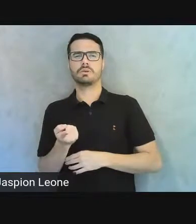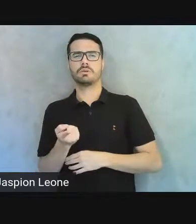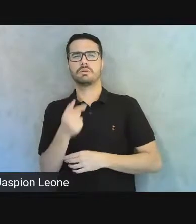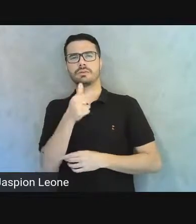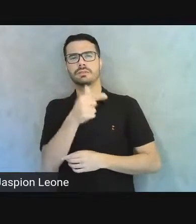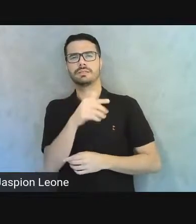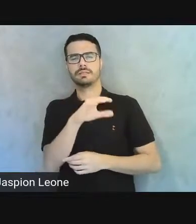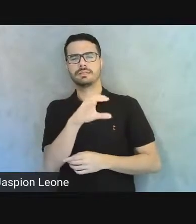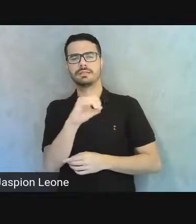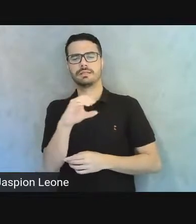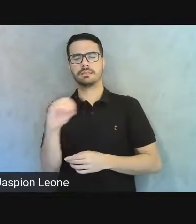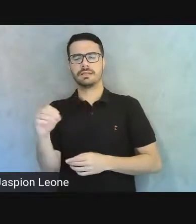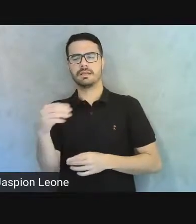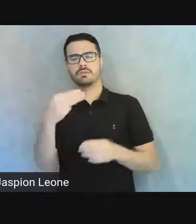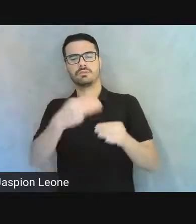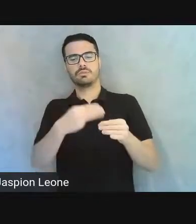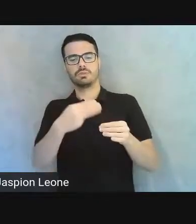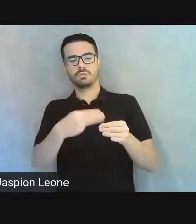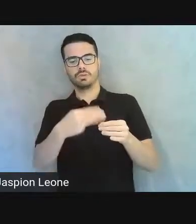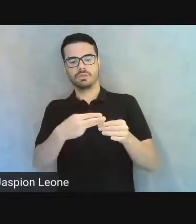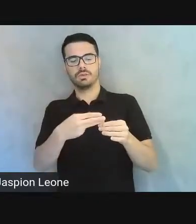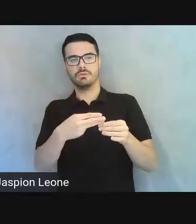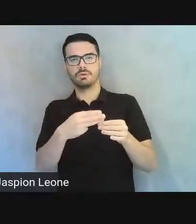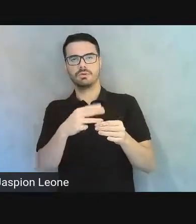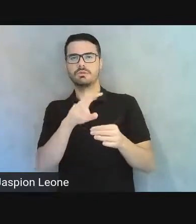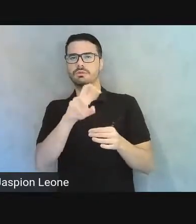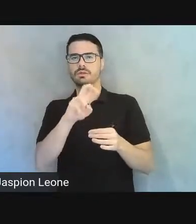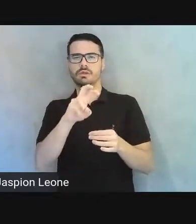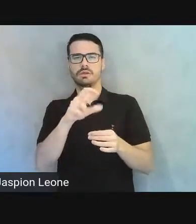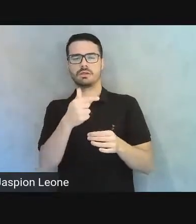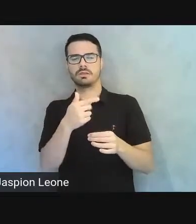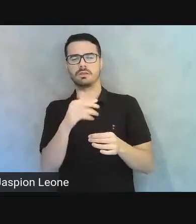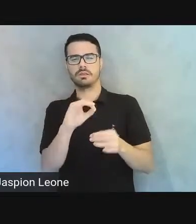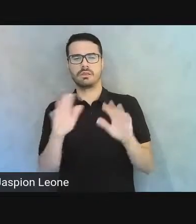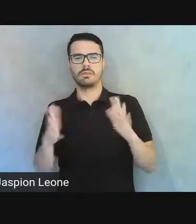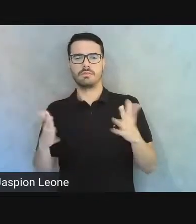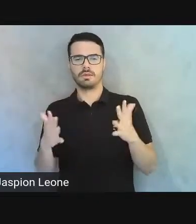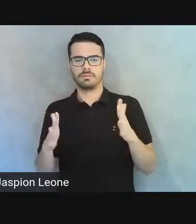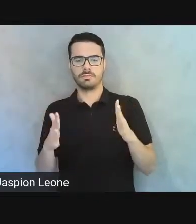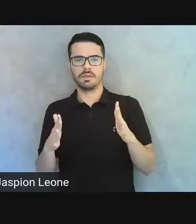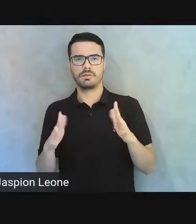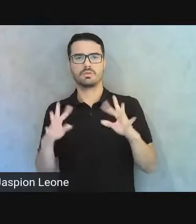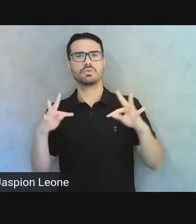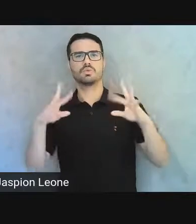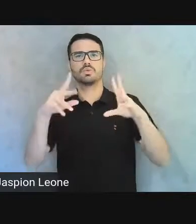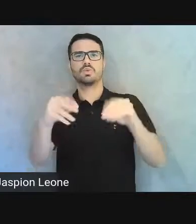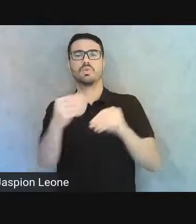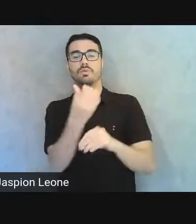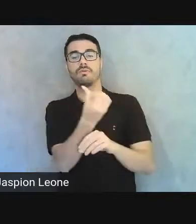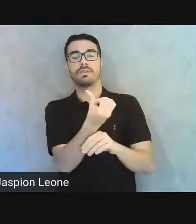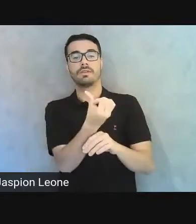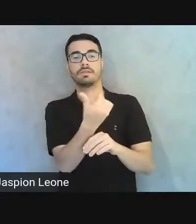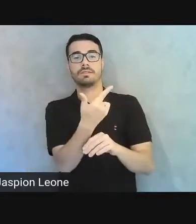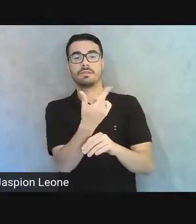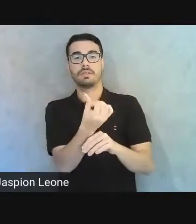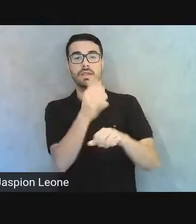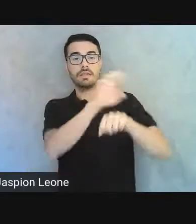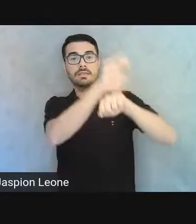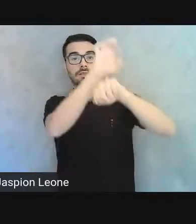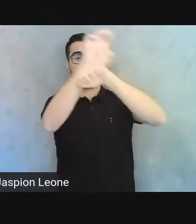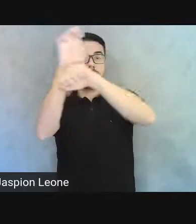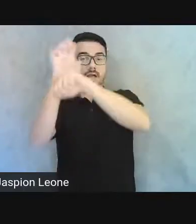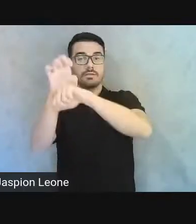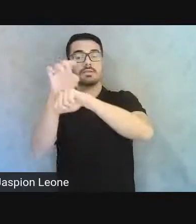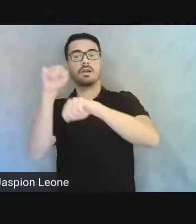5.700 municípios, 570, salvo engano, de todos os 26 estados, Distrito Federal e